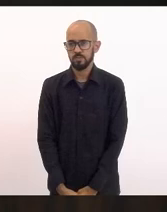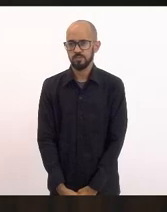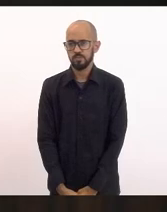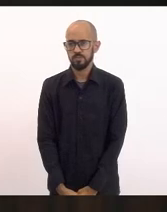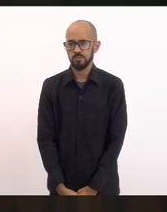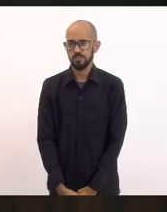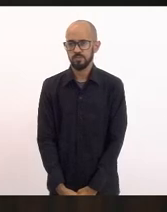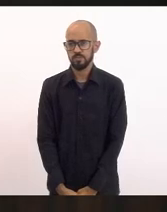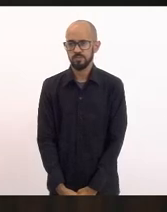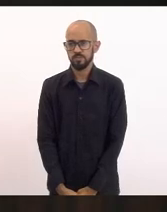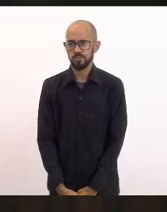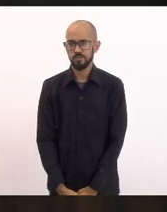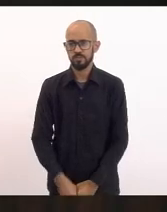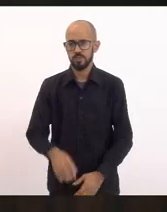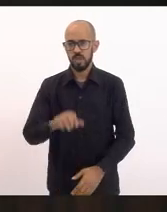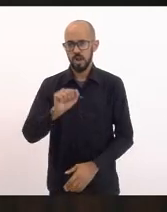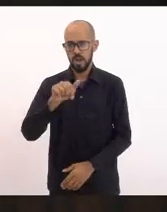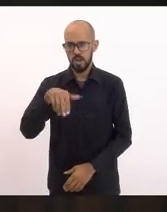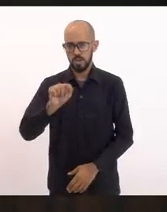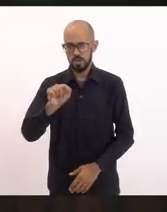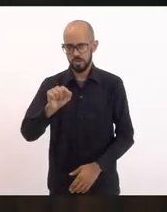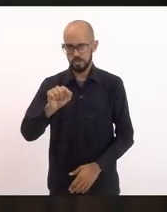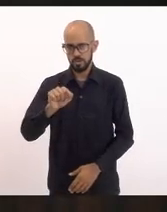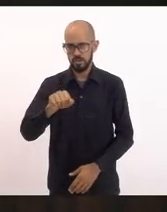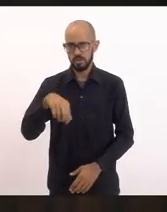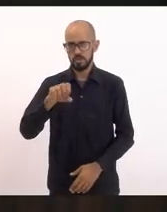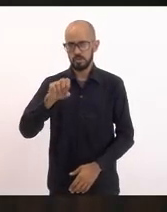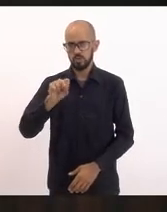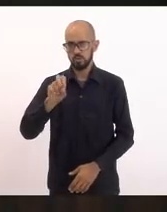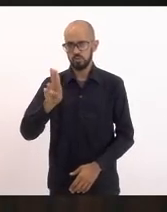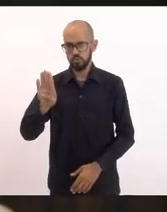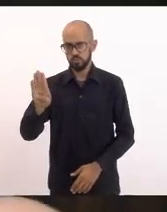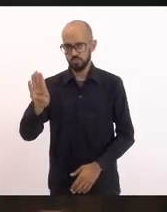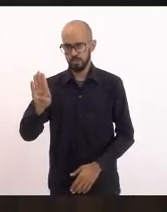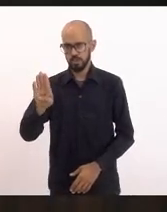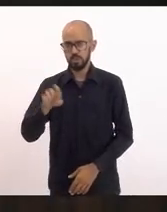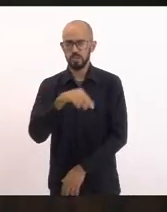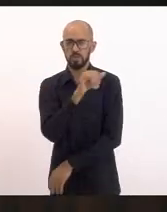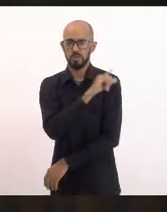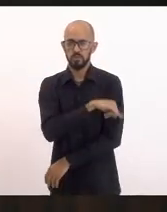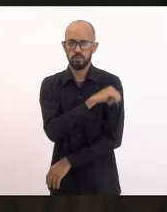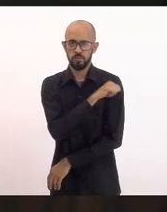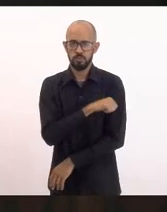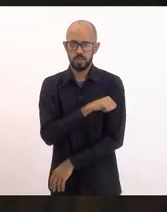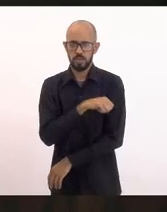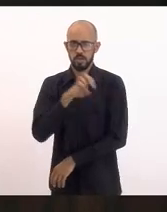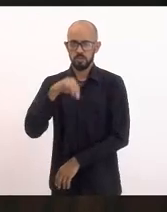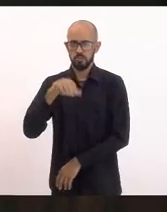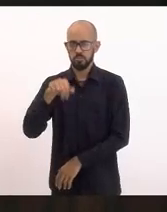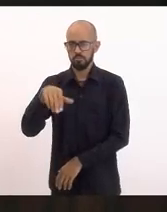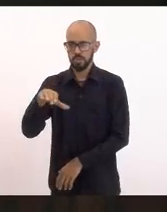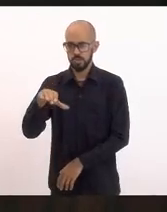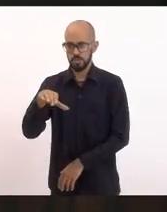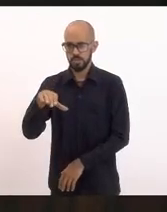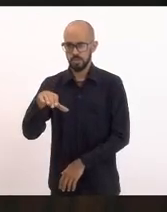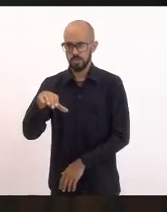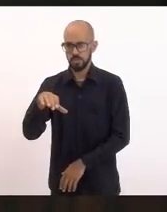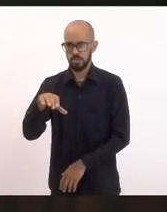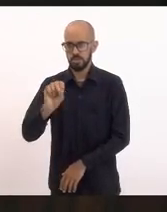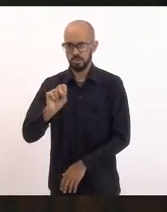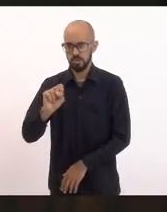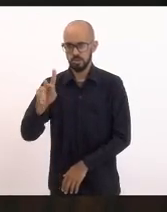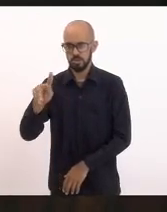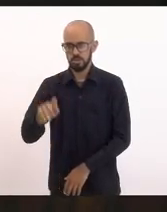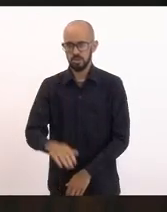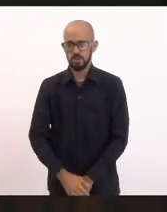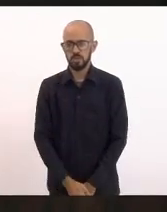A deputada Alana, o deputado Sub, a deputada enfermeira e o deputado Carlos Mink. Ok? Então, Alana, por